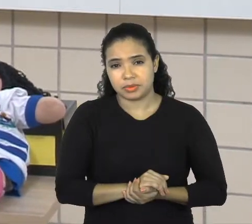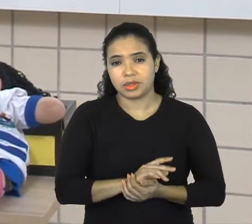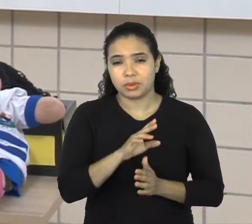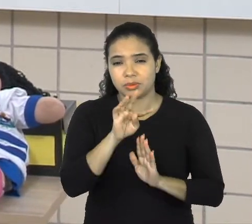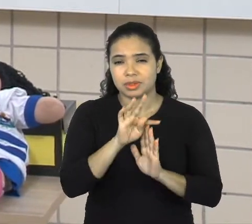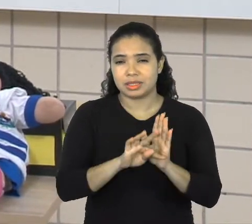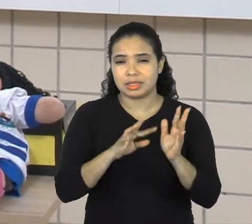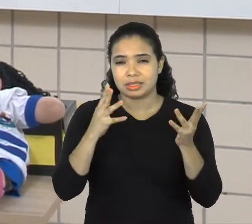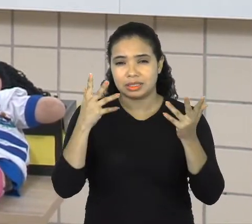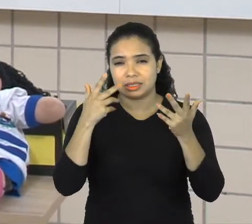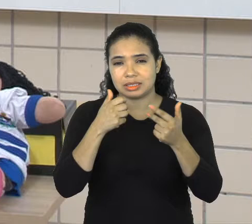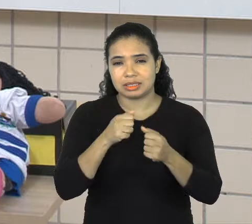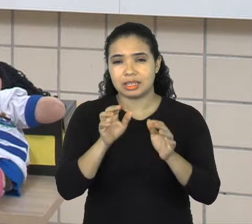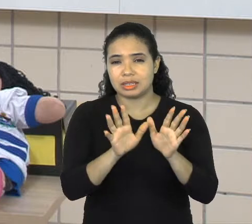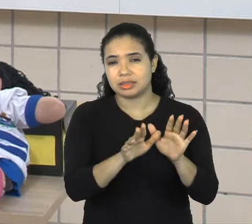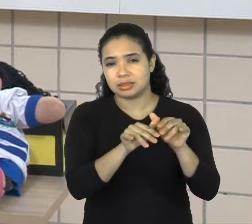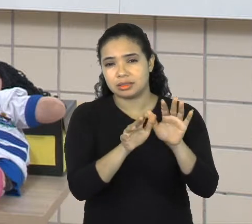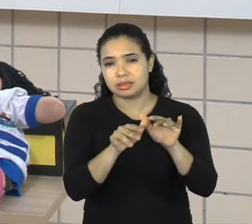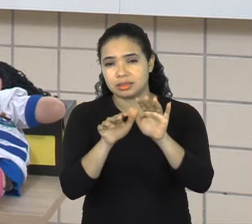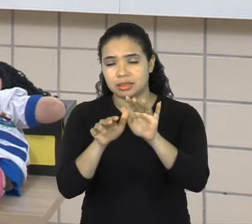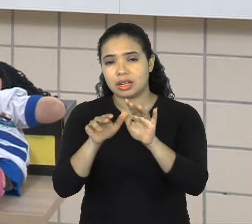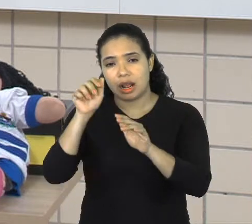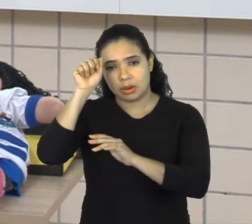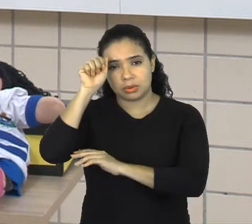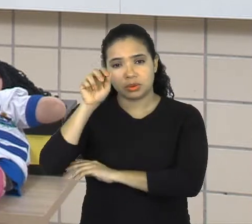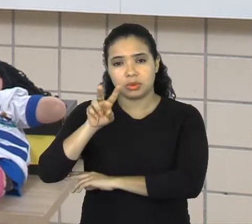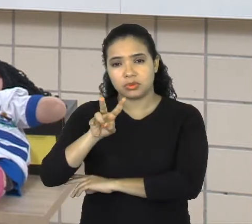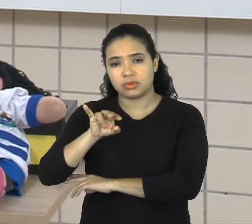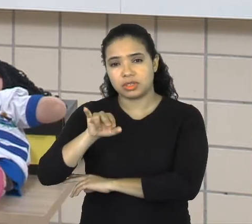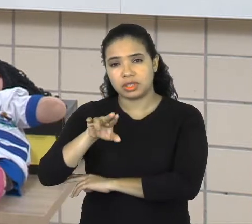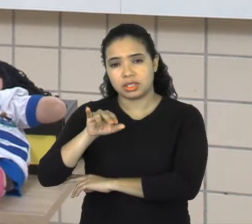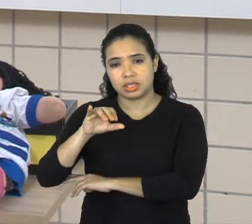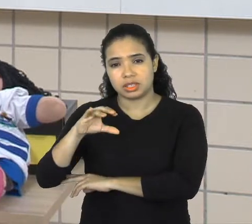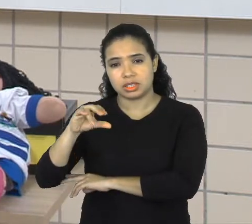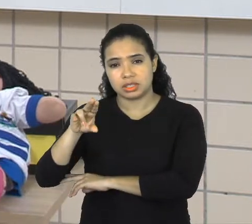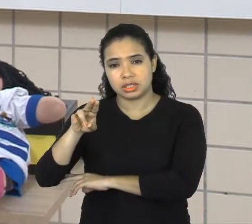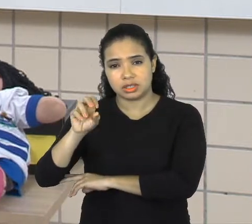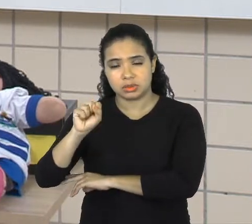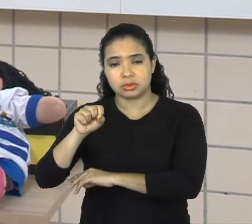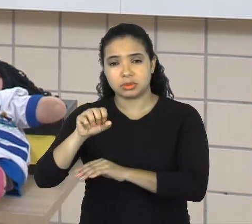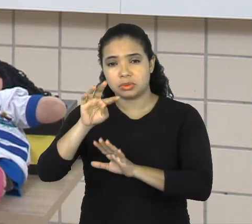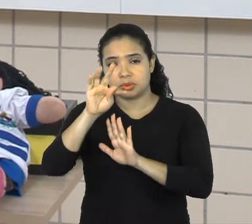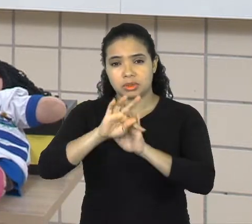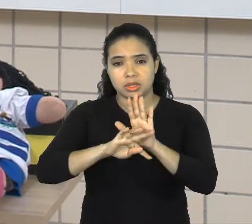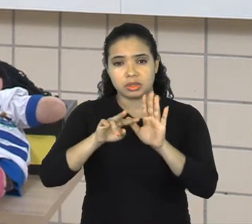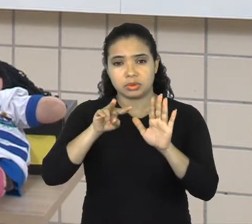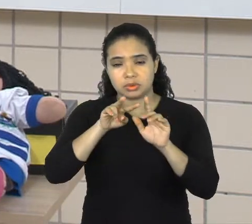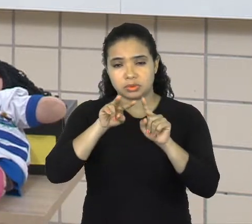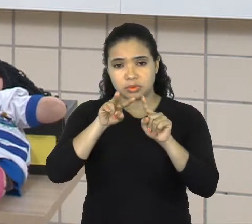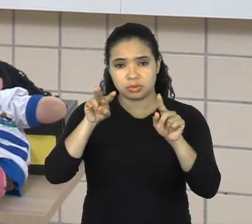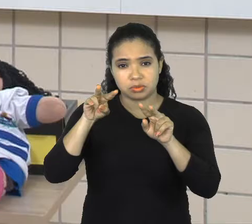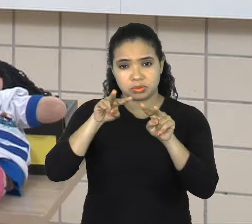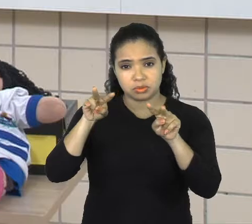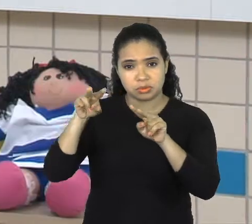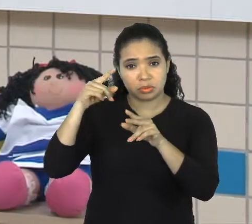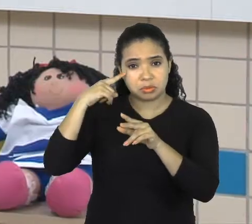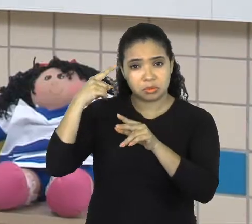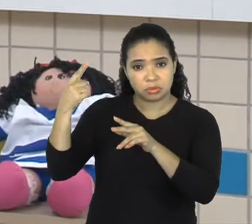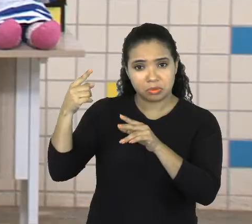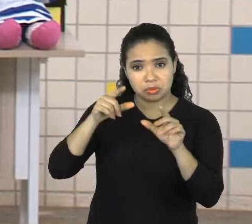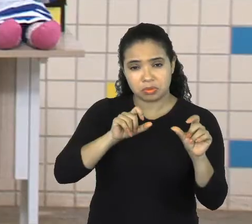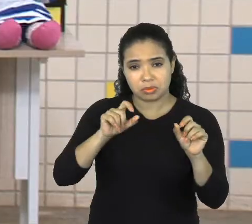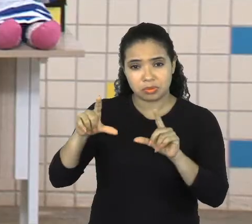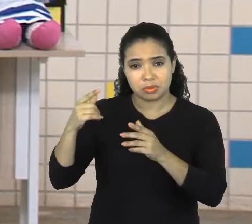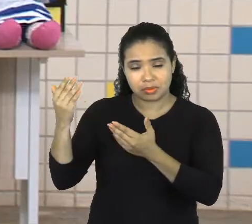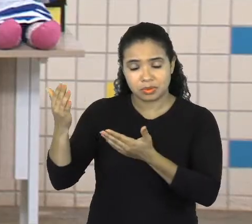lindo, As Borboletas, de Vinícius de Moraes. O texto vai estar na tela para que vocês possam ler comigo. Preparados? Então,